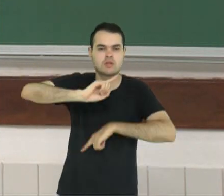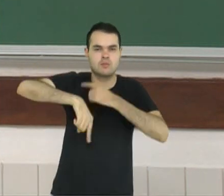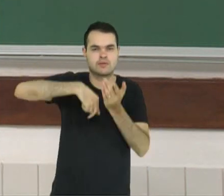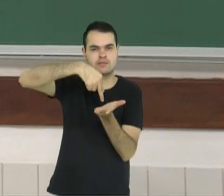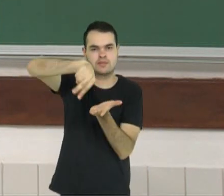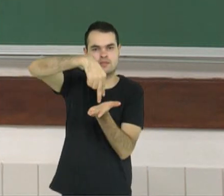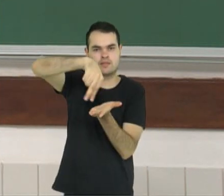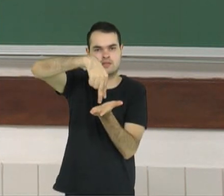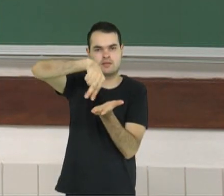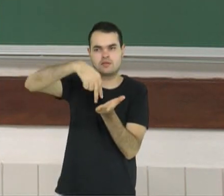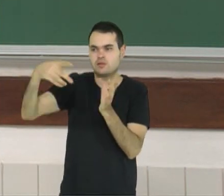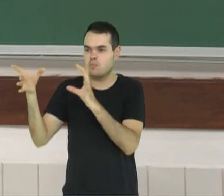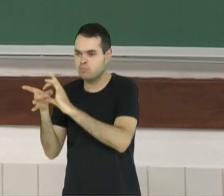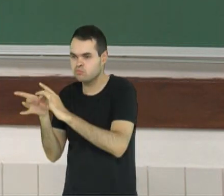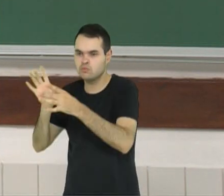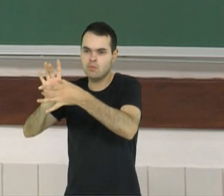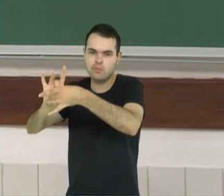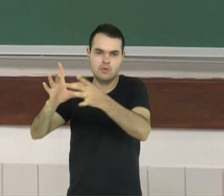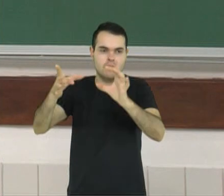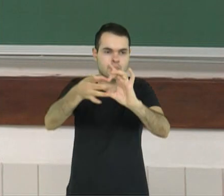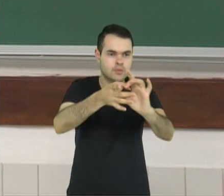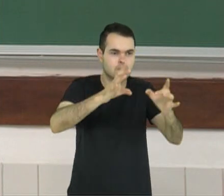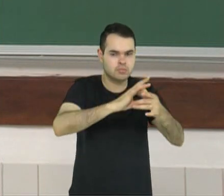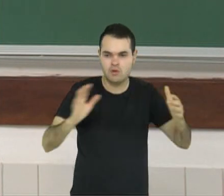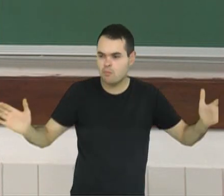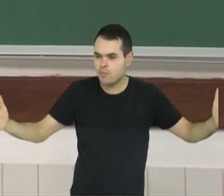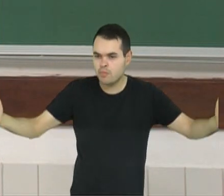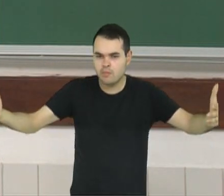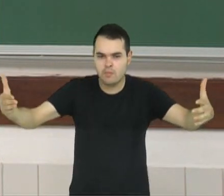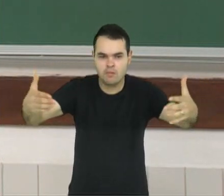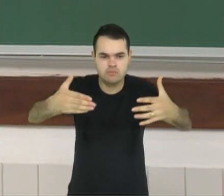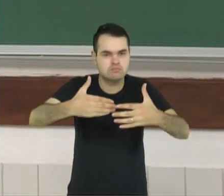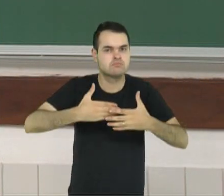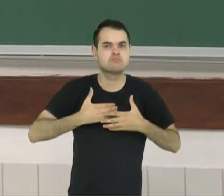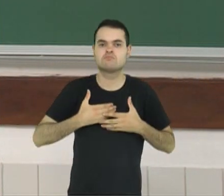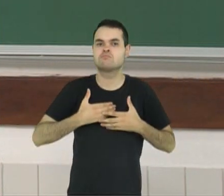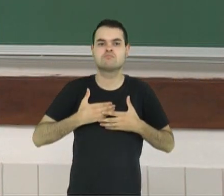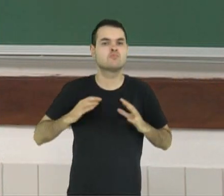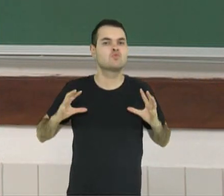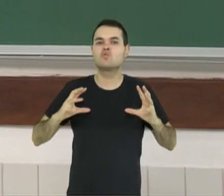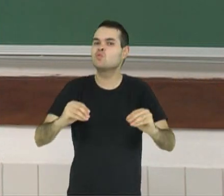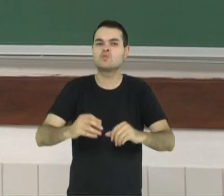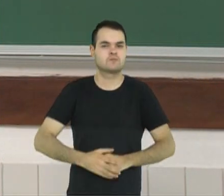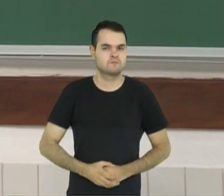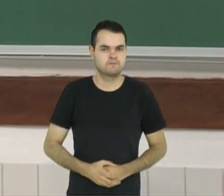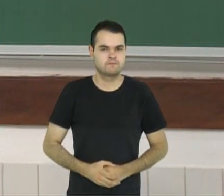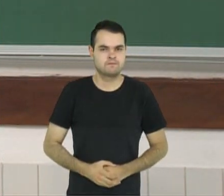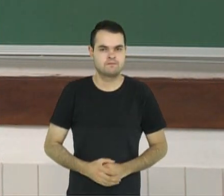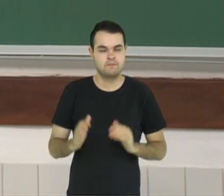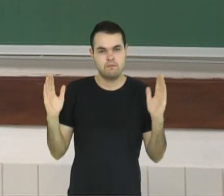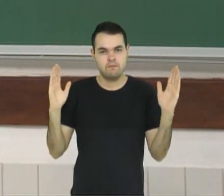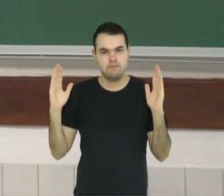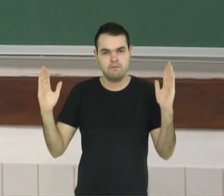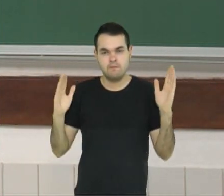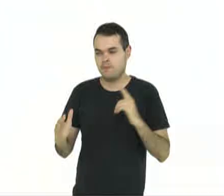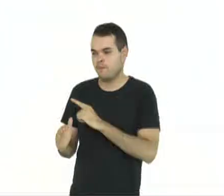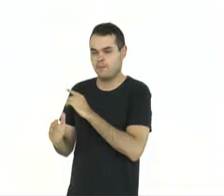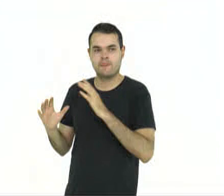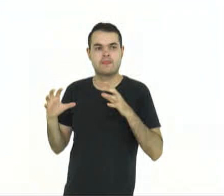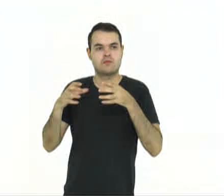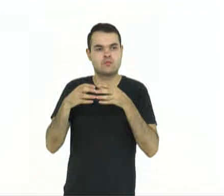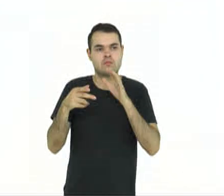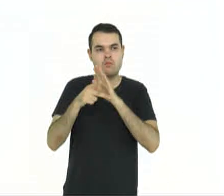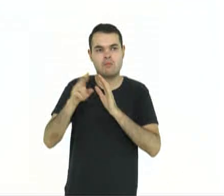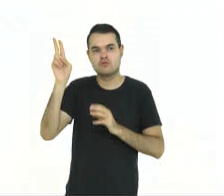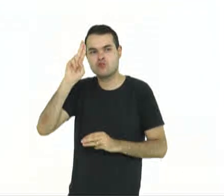coisa ocasionou a outra. E ele viu tudo isso acontecendo, ele decidiu, vou reunir tudo isso numa coisa só. Nessa época, esses grupos que estão aqui, Nation of